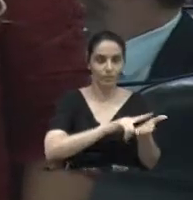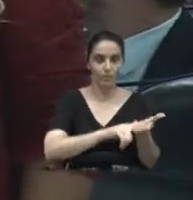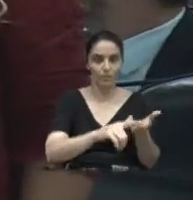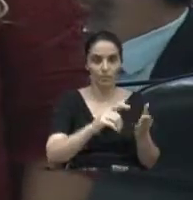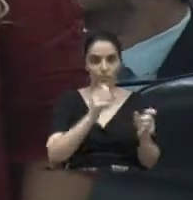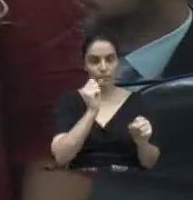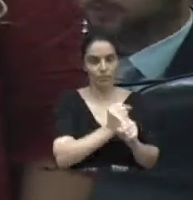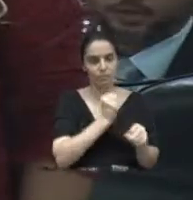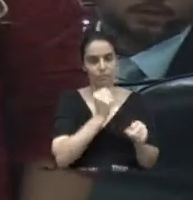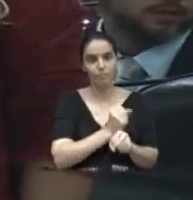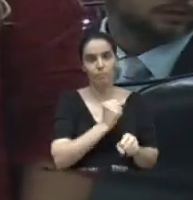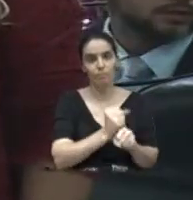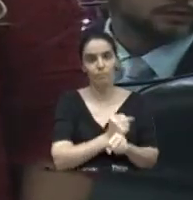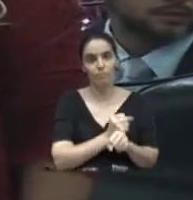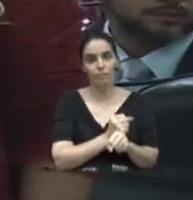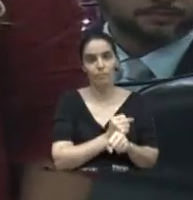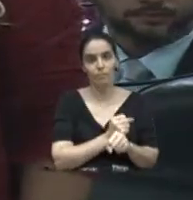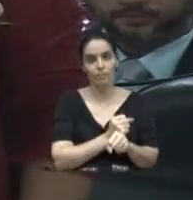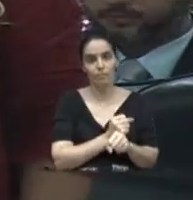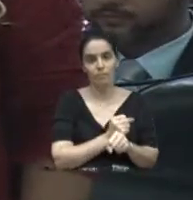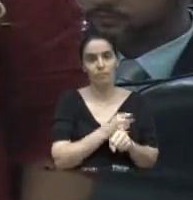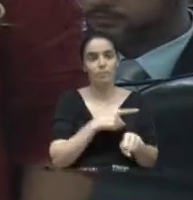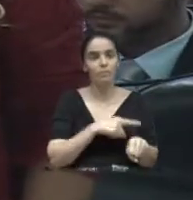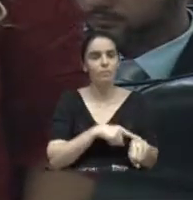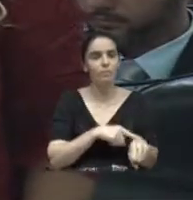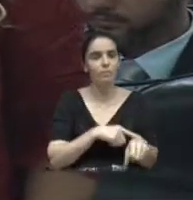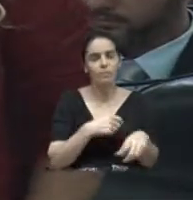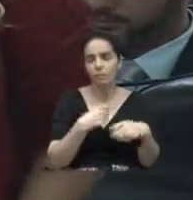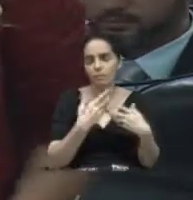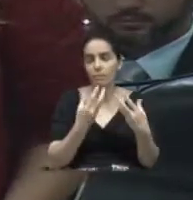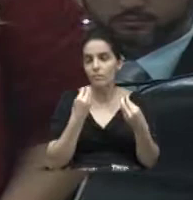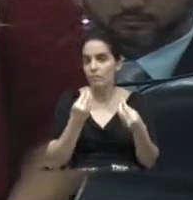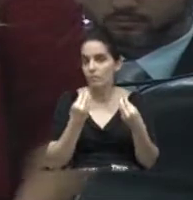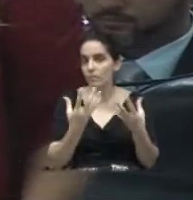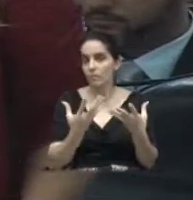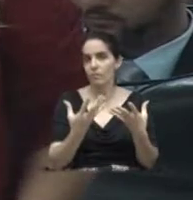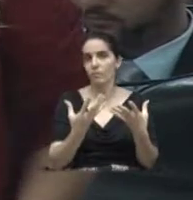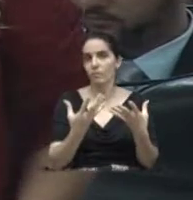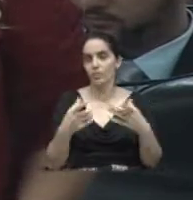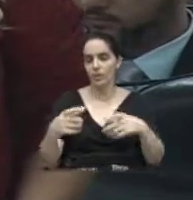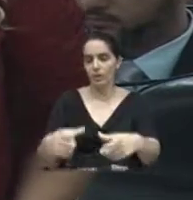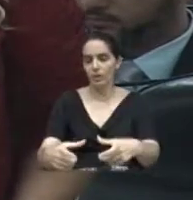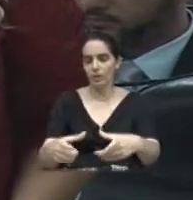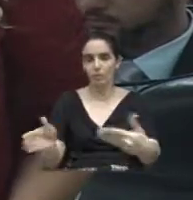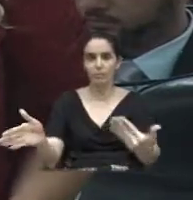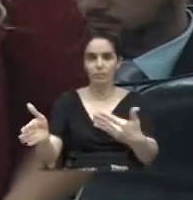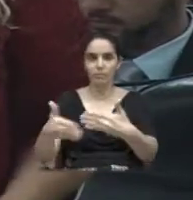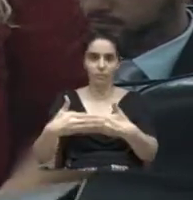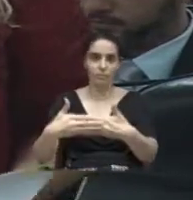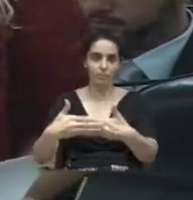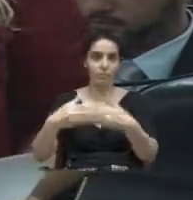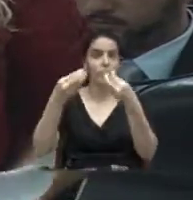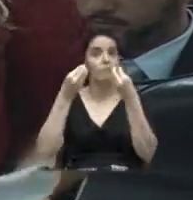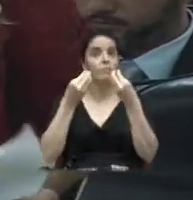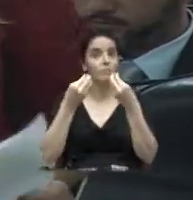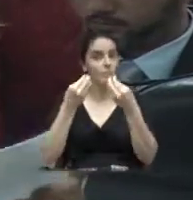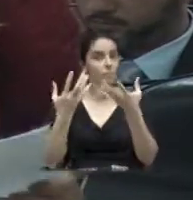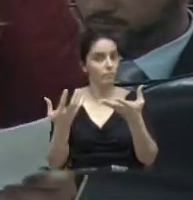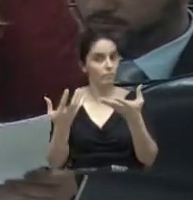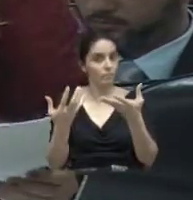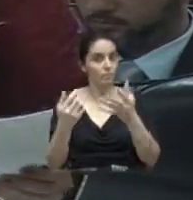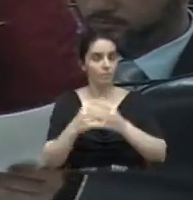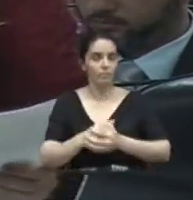construção, e aí, no horário que ele pode, o ponto já está fechado. E aí,